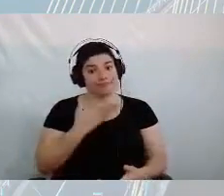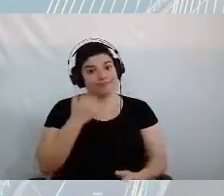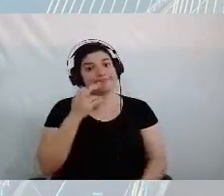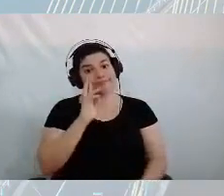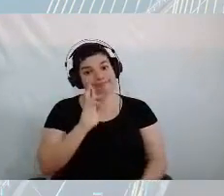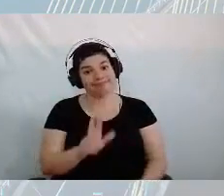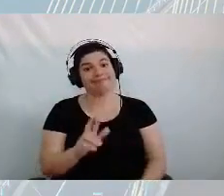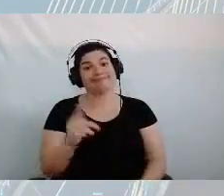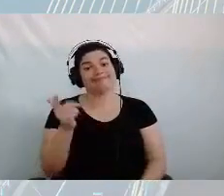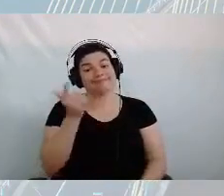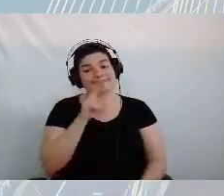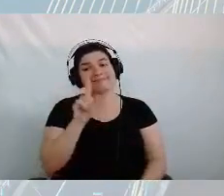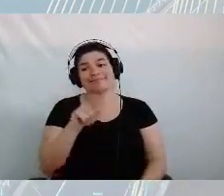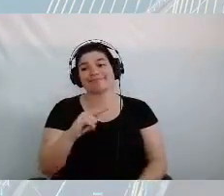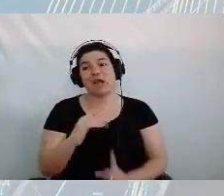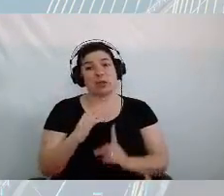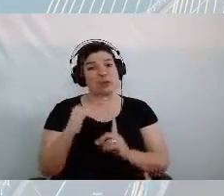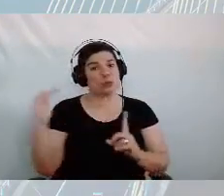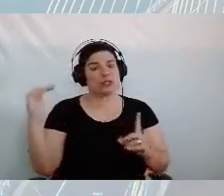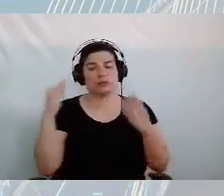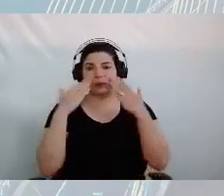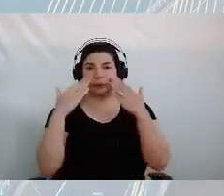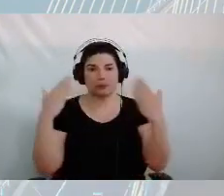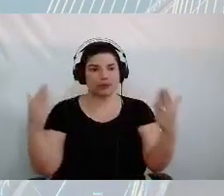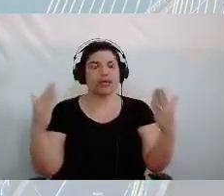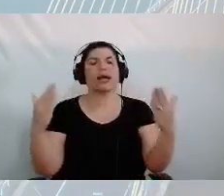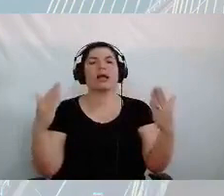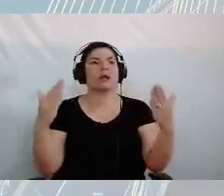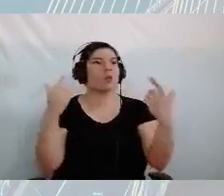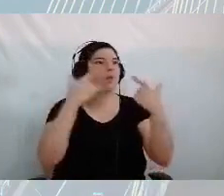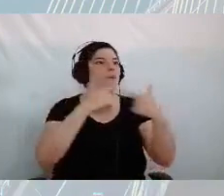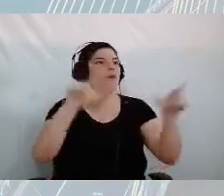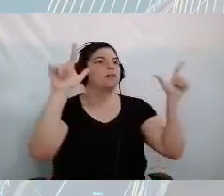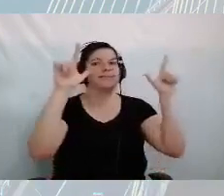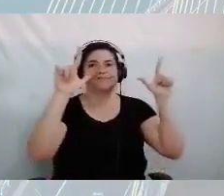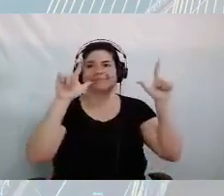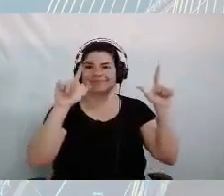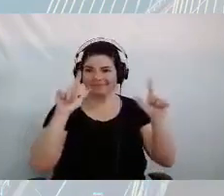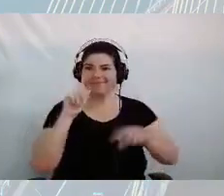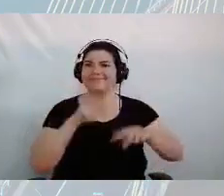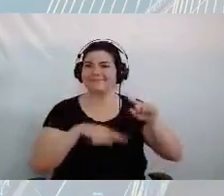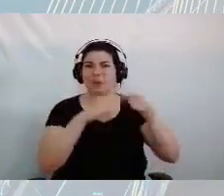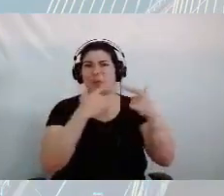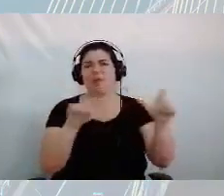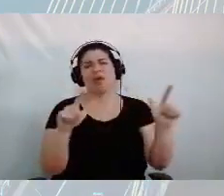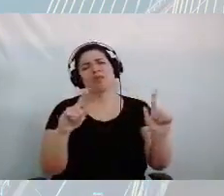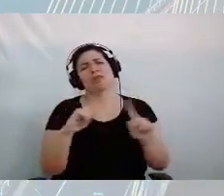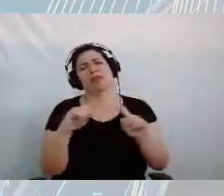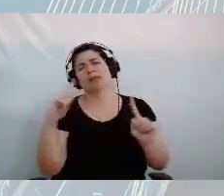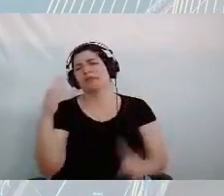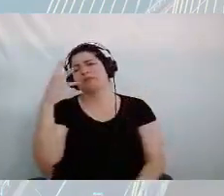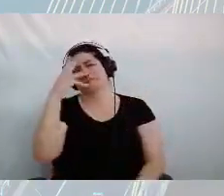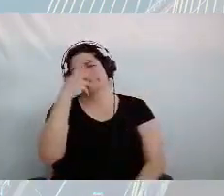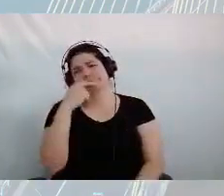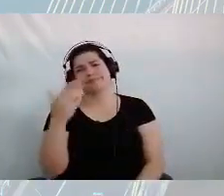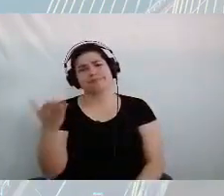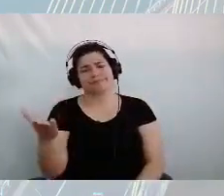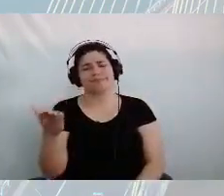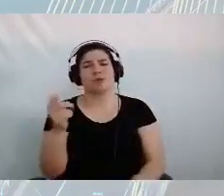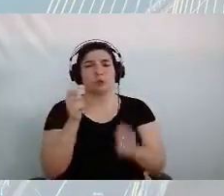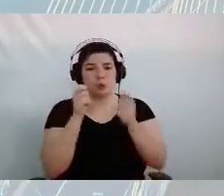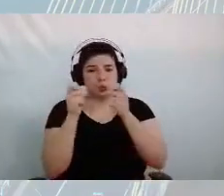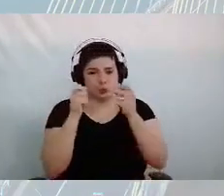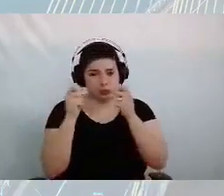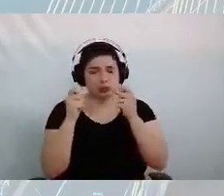do que o sucesso estampado no estoque zerado. Bom, mas quem é que resiste a um bichinho tão bonitinho como aquele, não é mesmo? Bom,